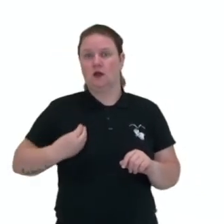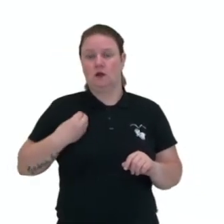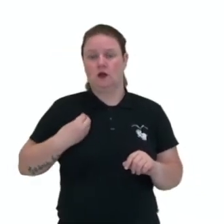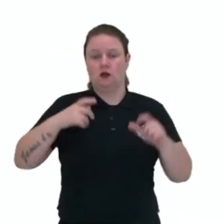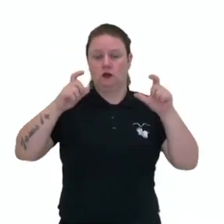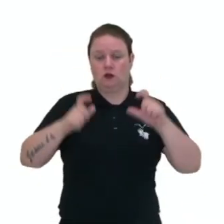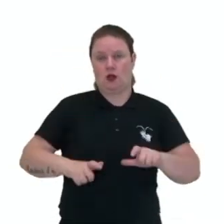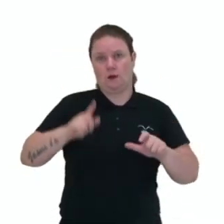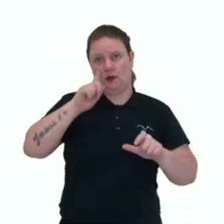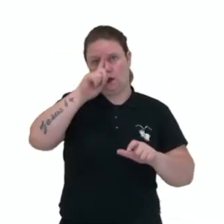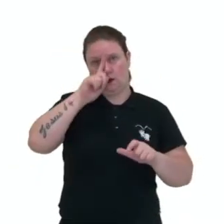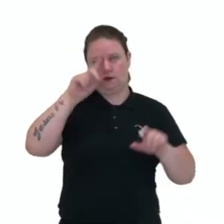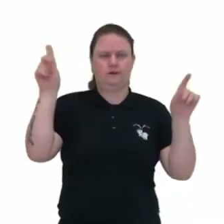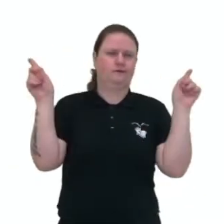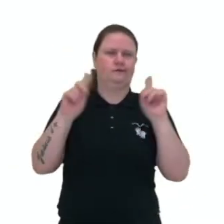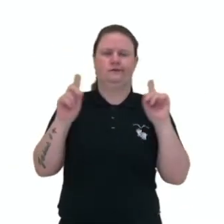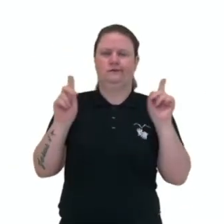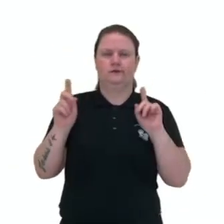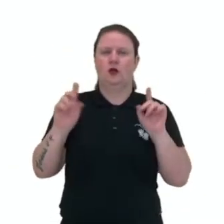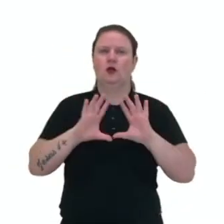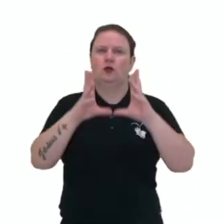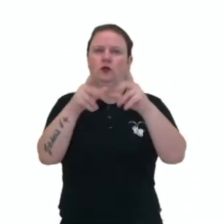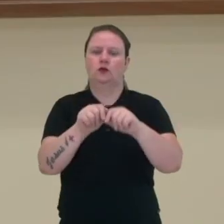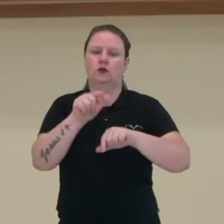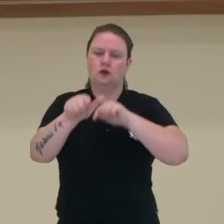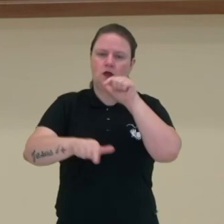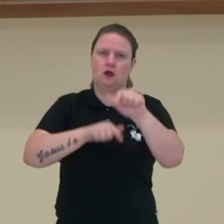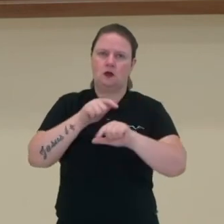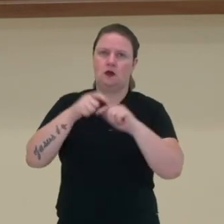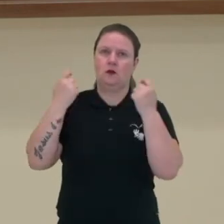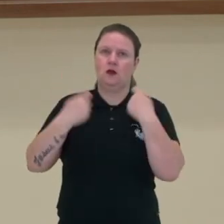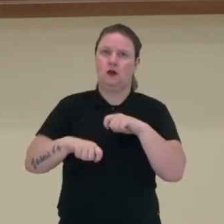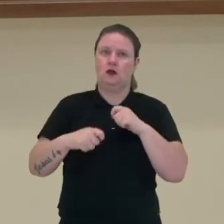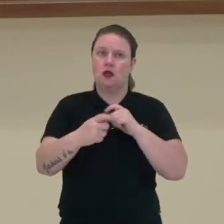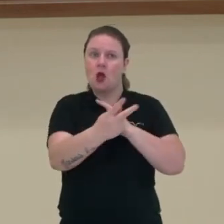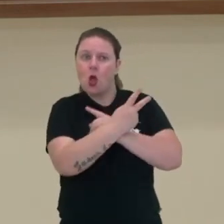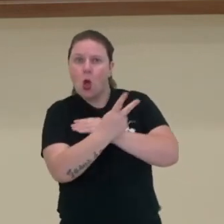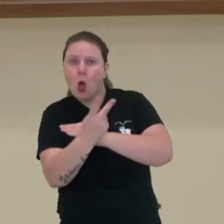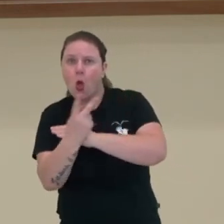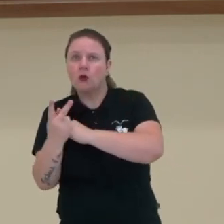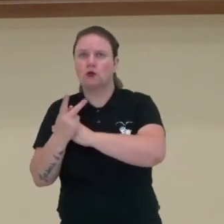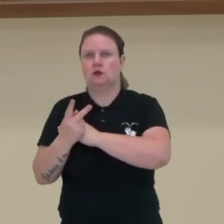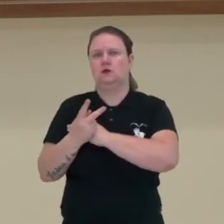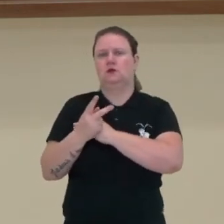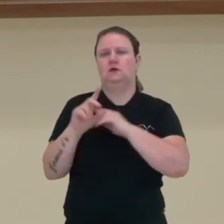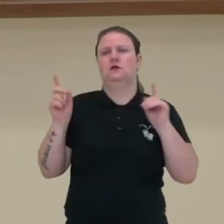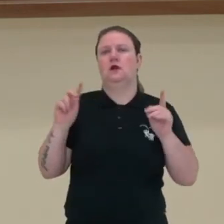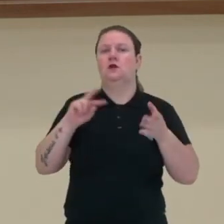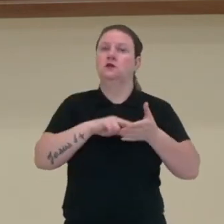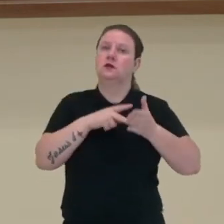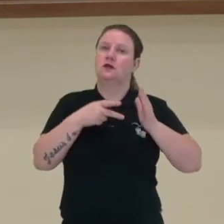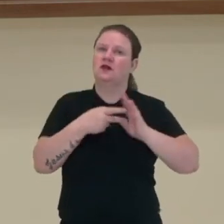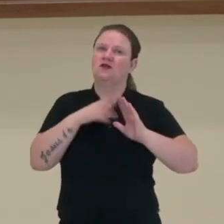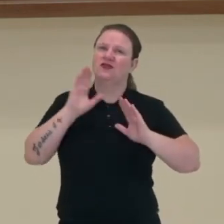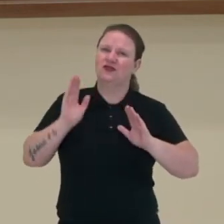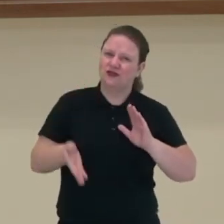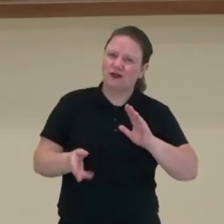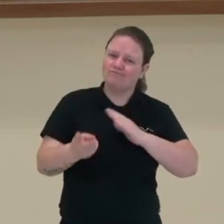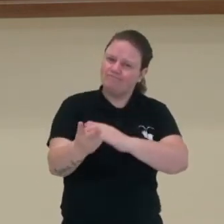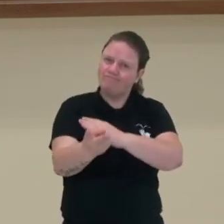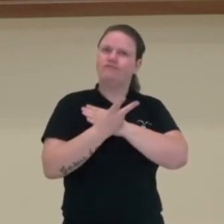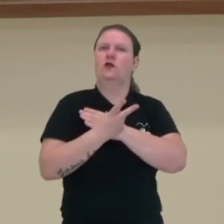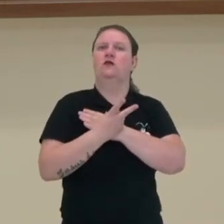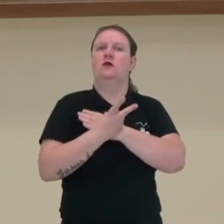cita exemplos. Que todos os trabalhadores devem se defender dos gatilhos? Ele não diz isso, ele diz que os trabalhadores já se defendem do